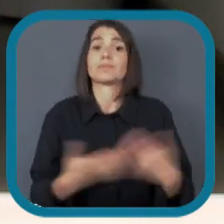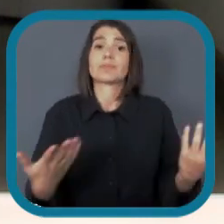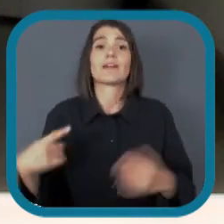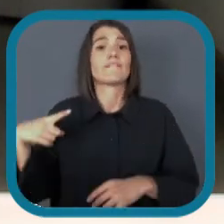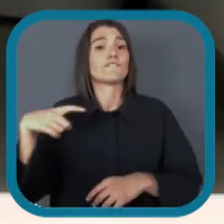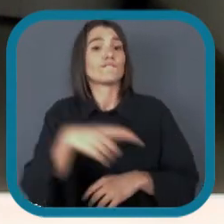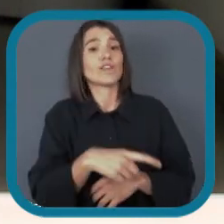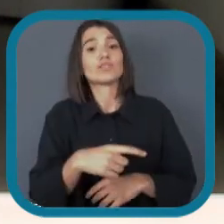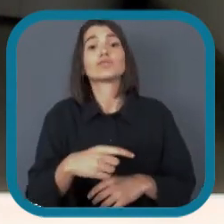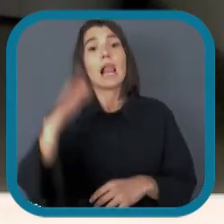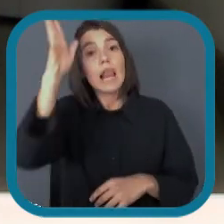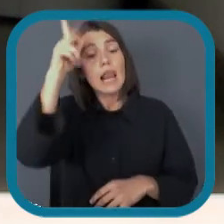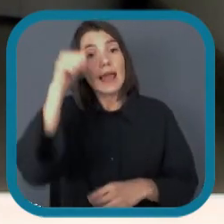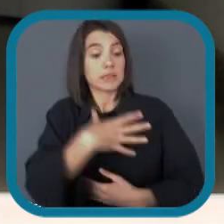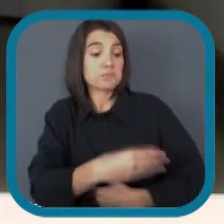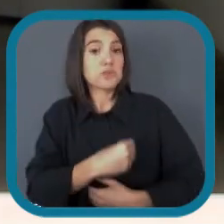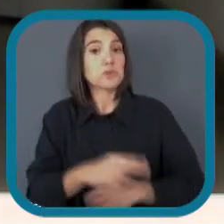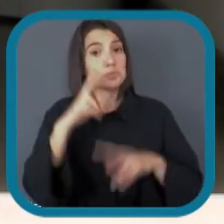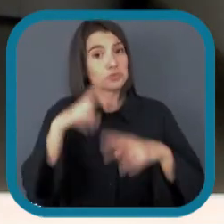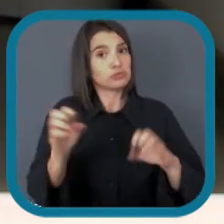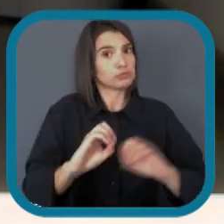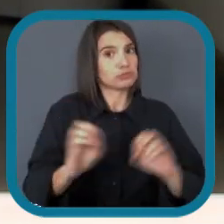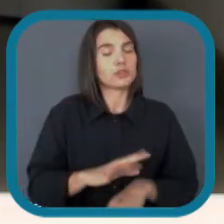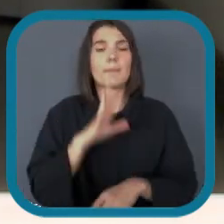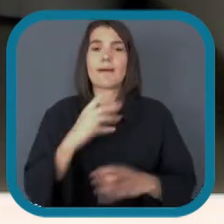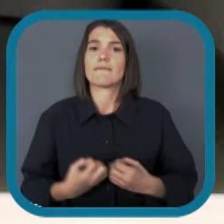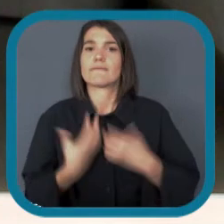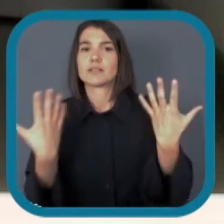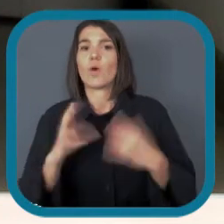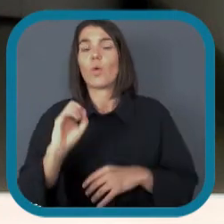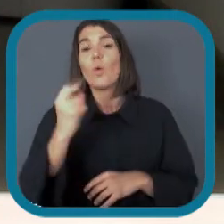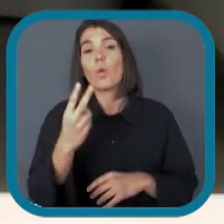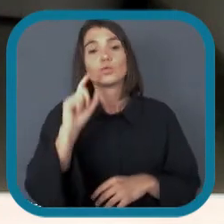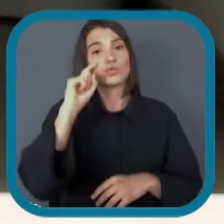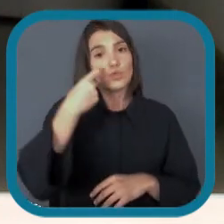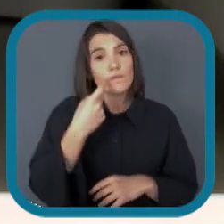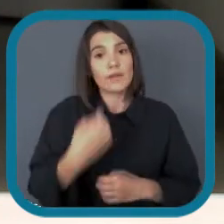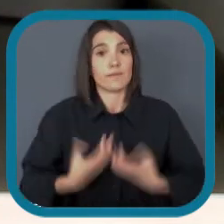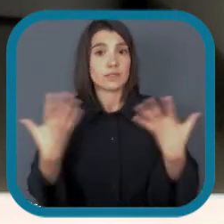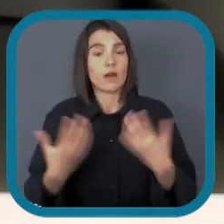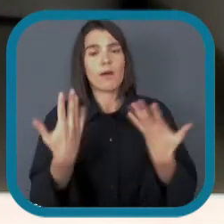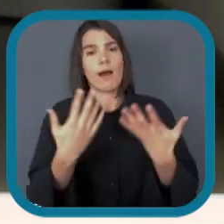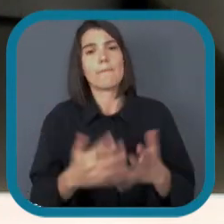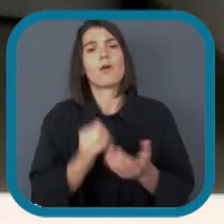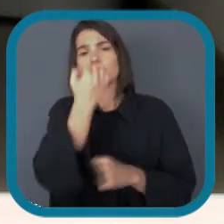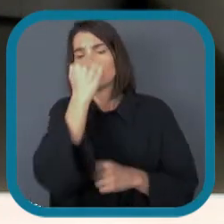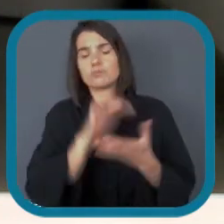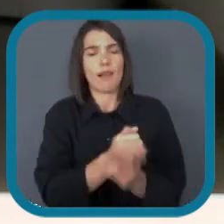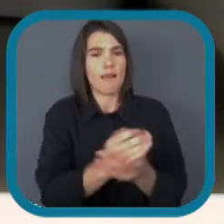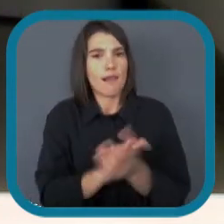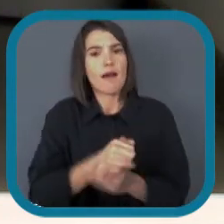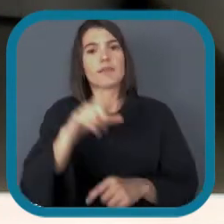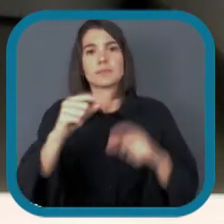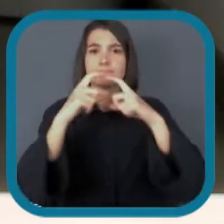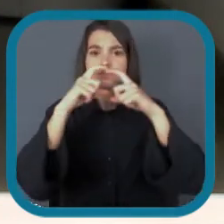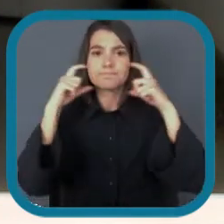O vírus não foi detectado no leite materno. As mães infectadas ou com suspeita de infecção devem lavar as mãos com água e sabão